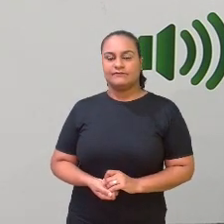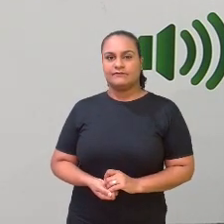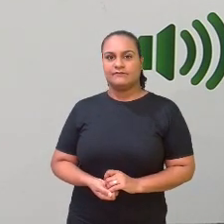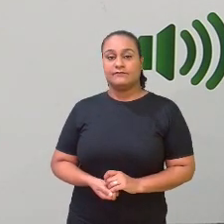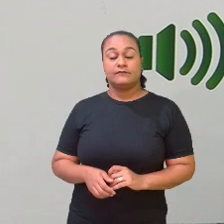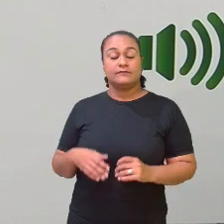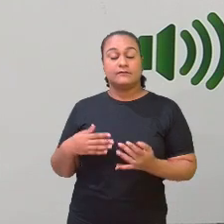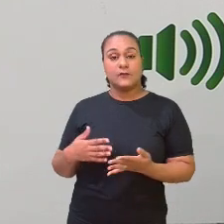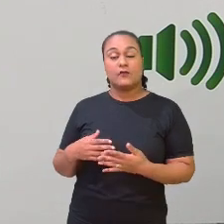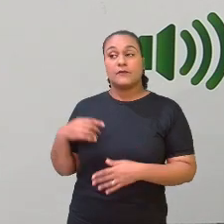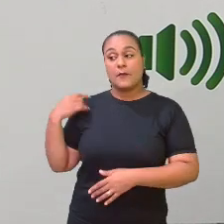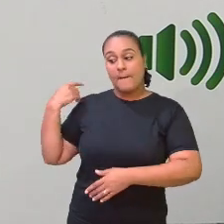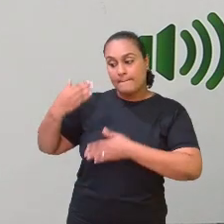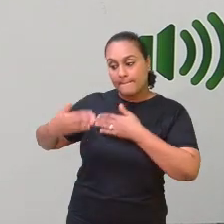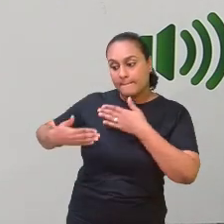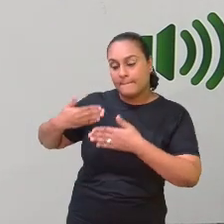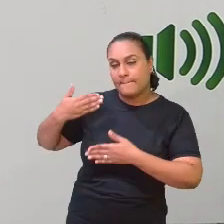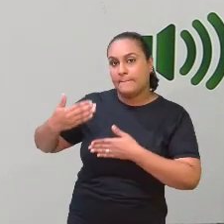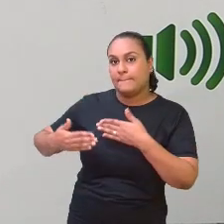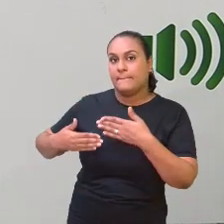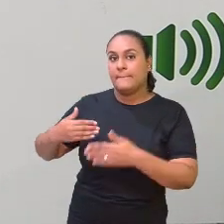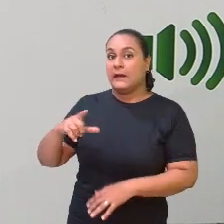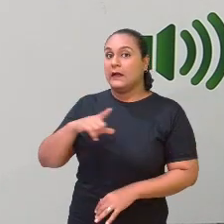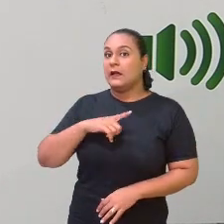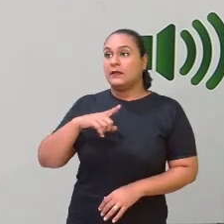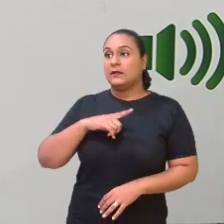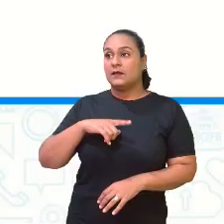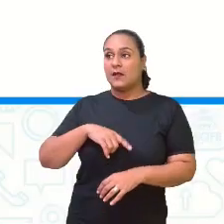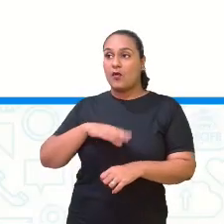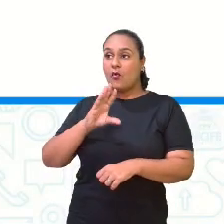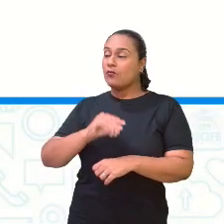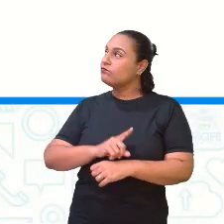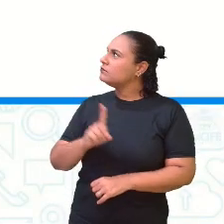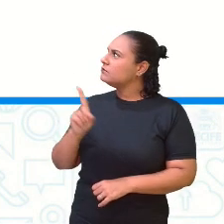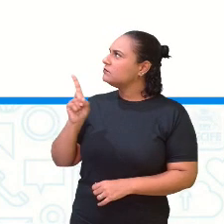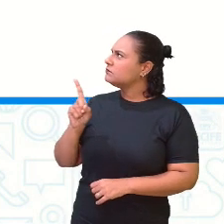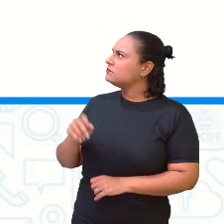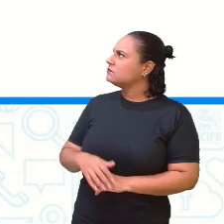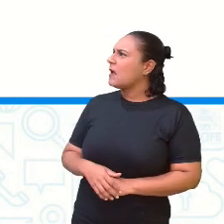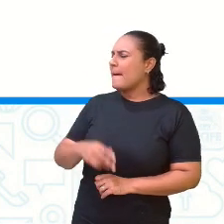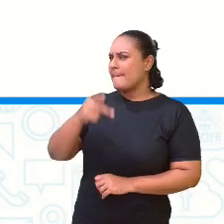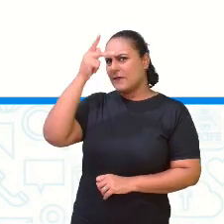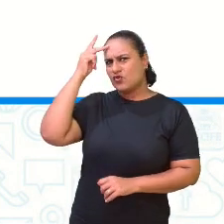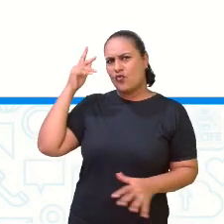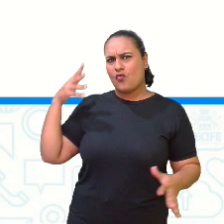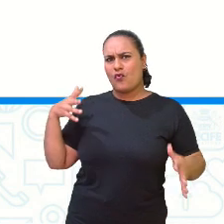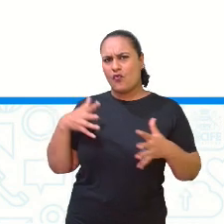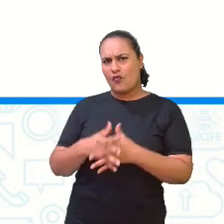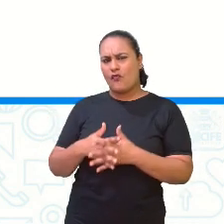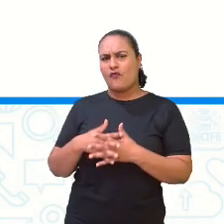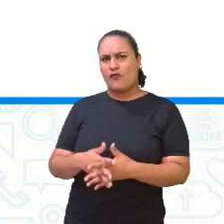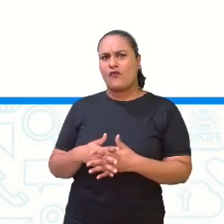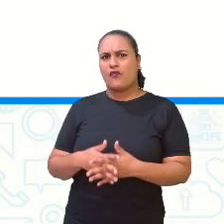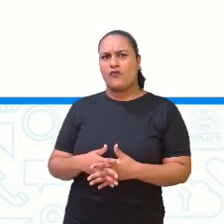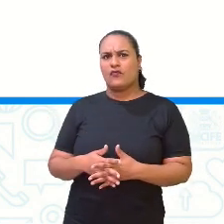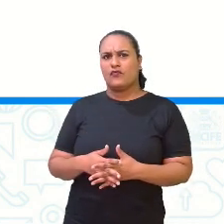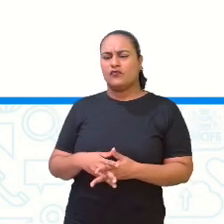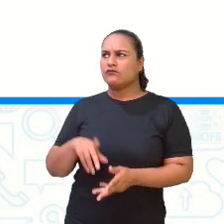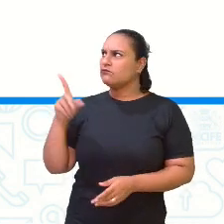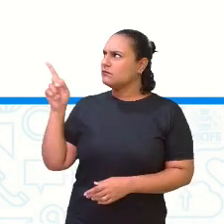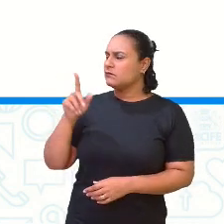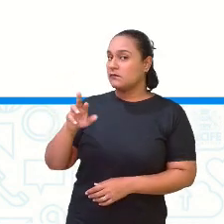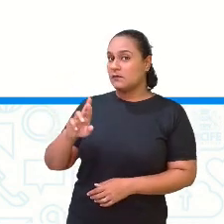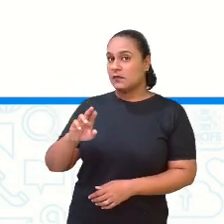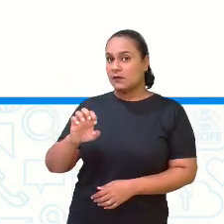na história, nós temos o retrato. Muita gente confunde, né? Tem gente que pensa que retrato é igual a foto, e a gente vai